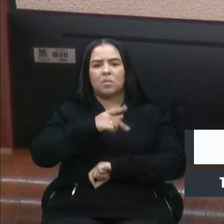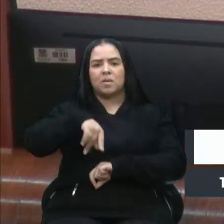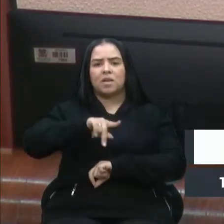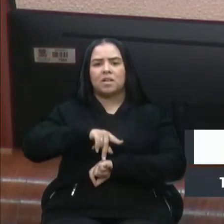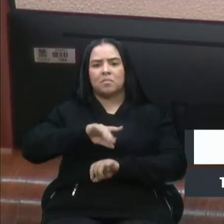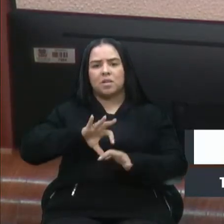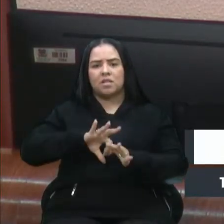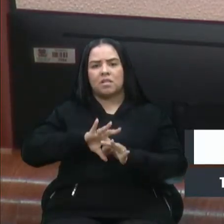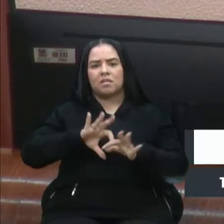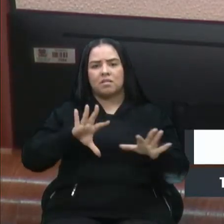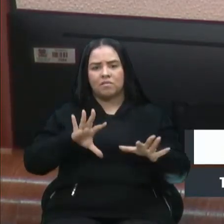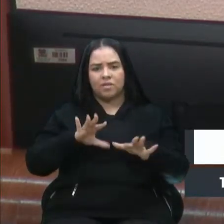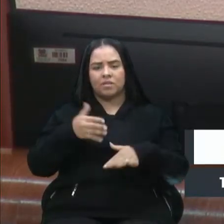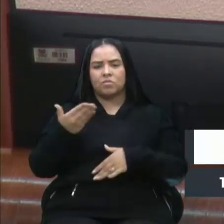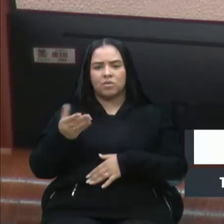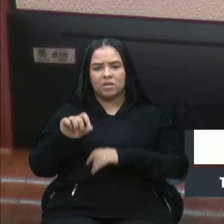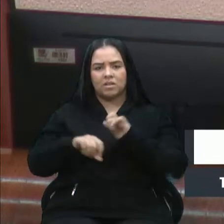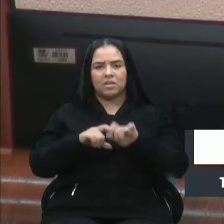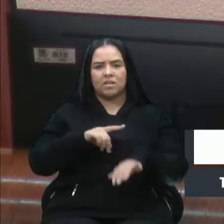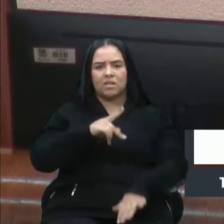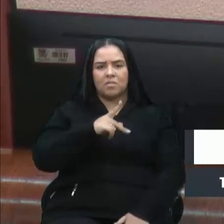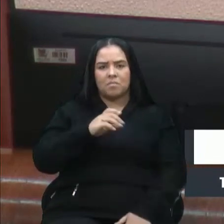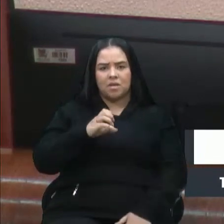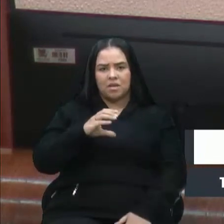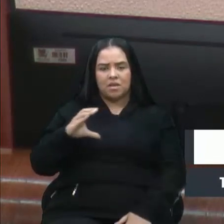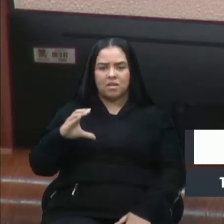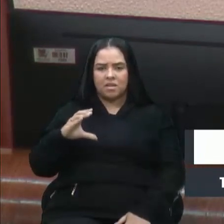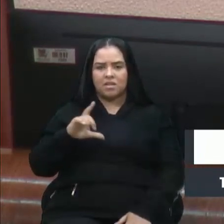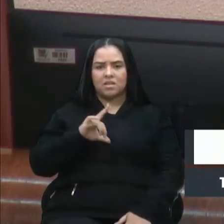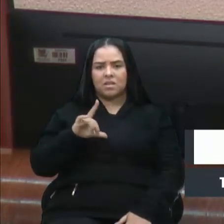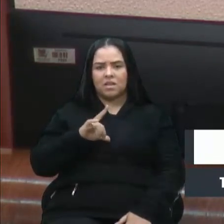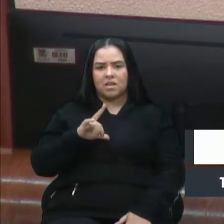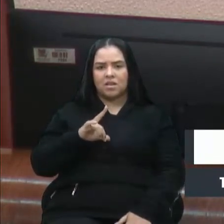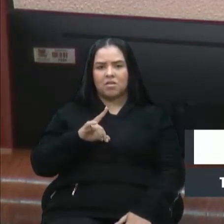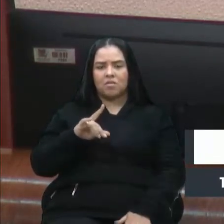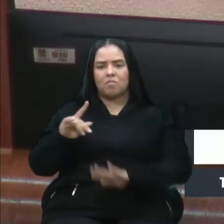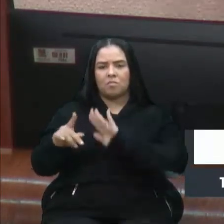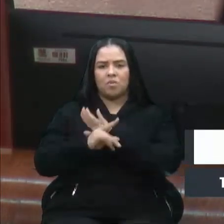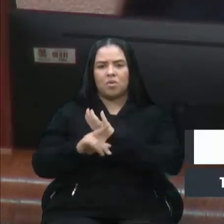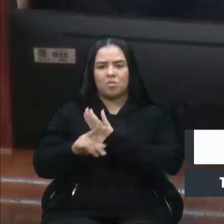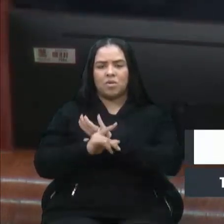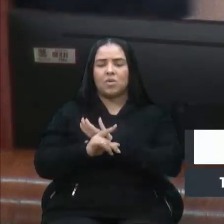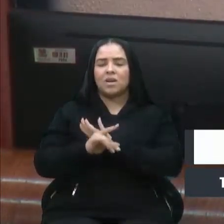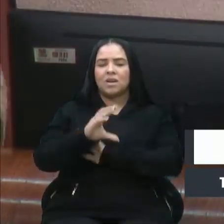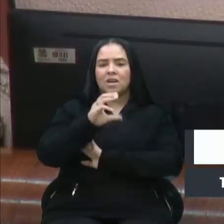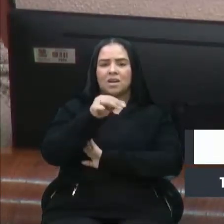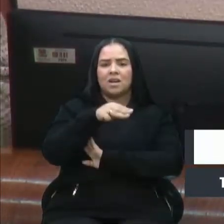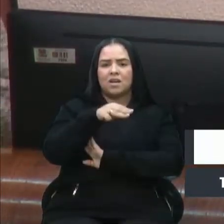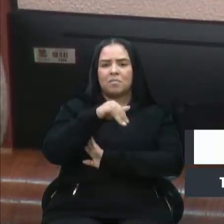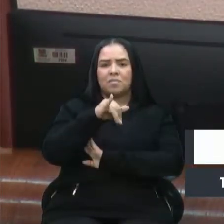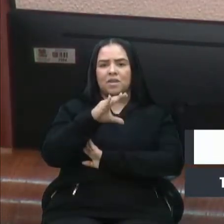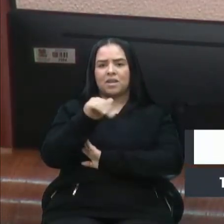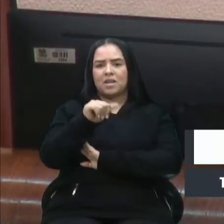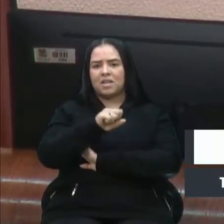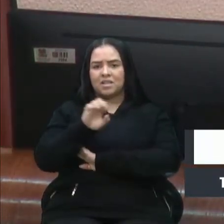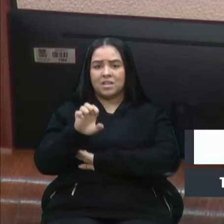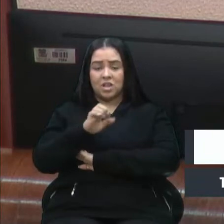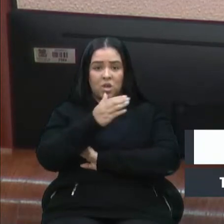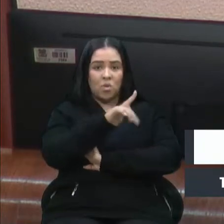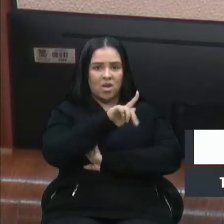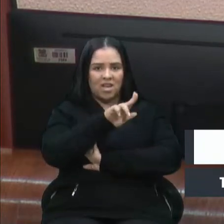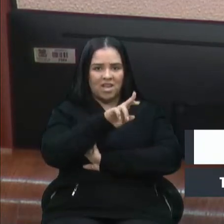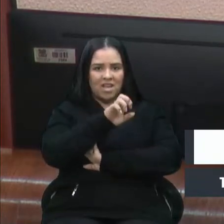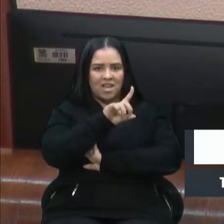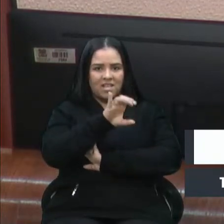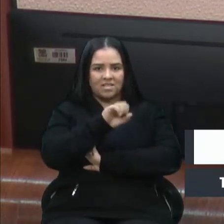liberar né Essa PEC que foi apelidada pelo Ministro Paulo Guedes de pé que Kamikaze ele que entende de economia e aqui